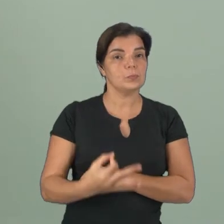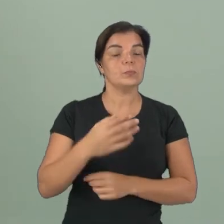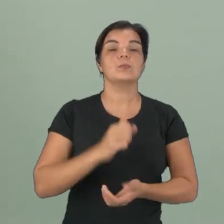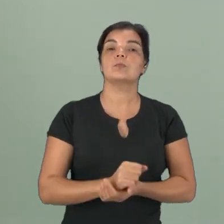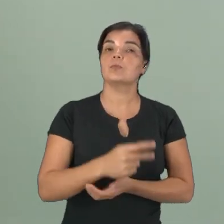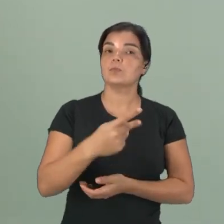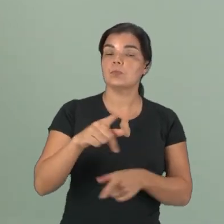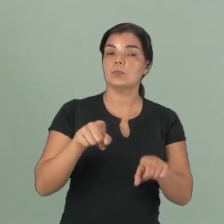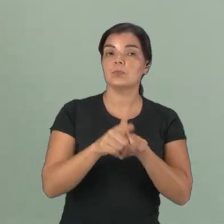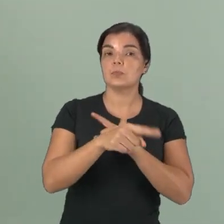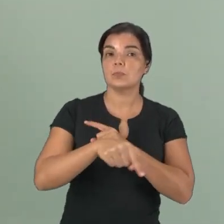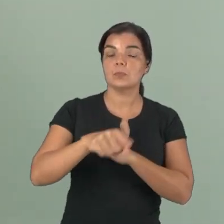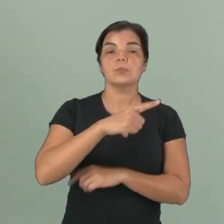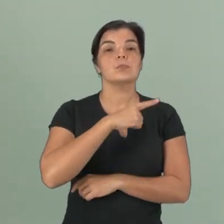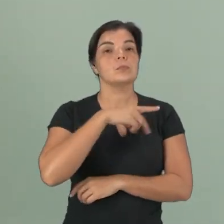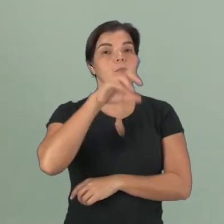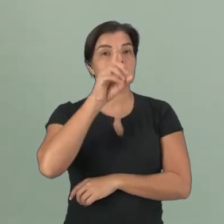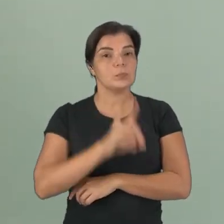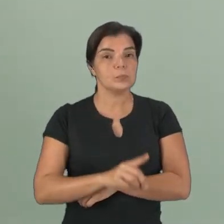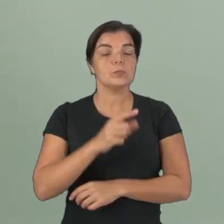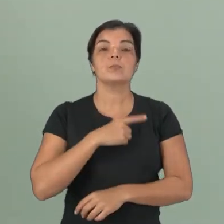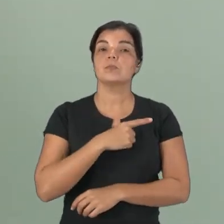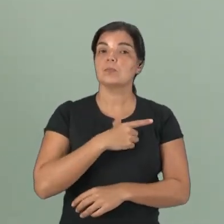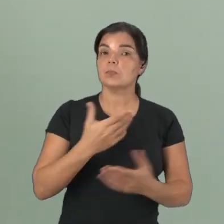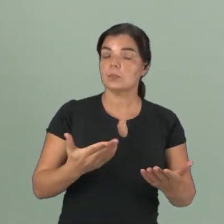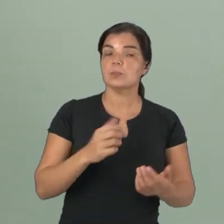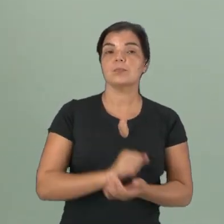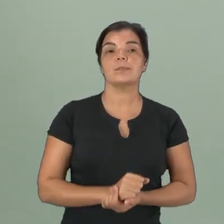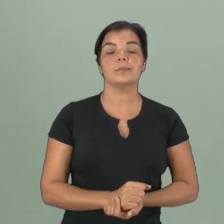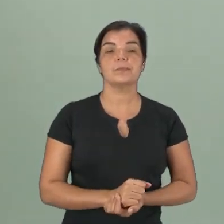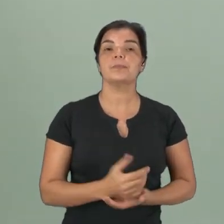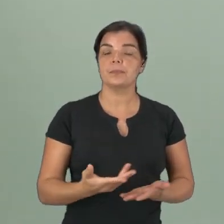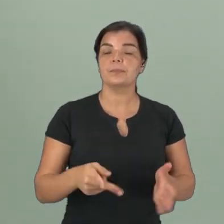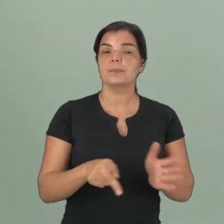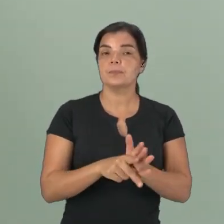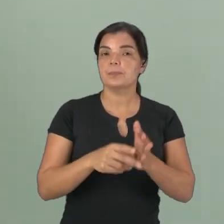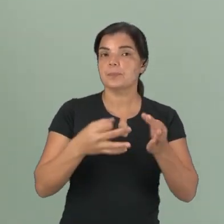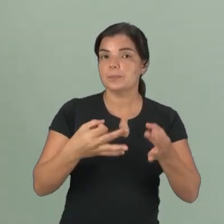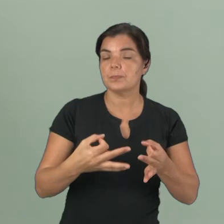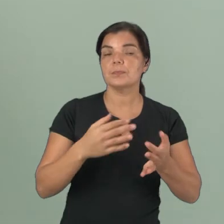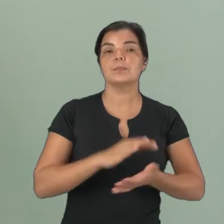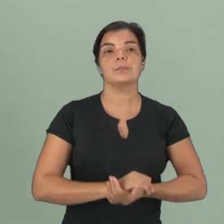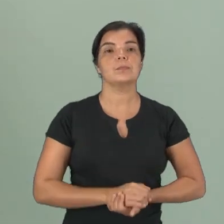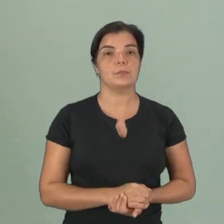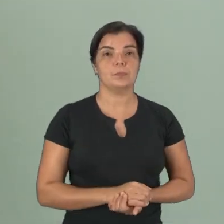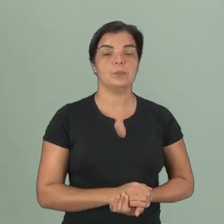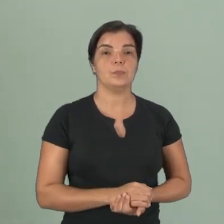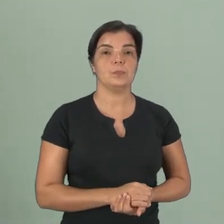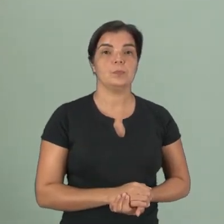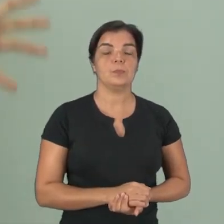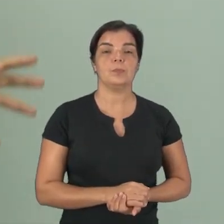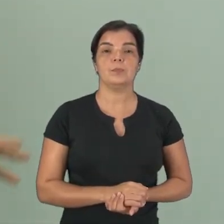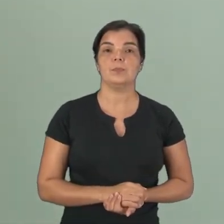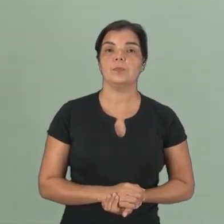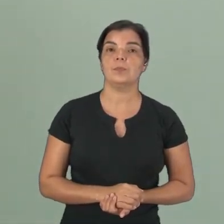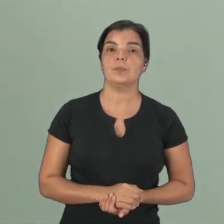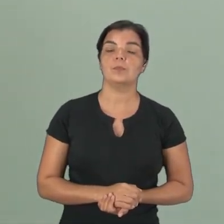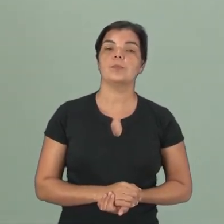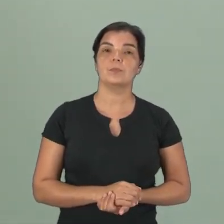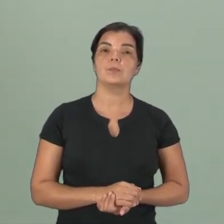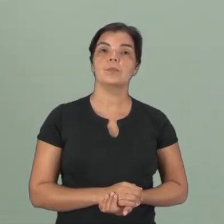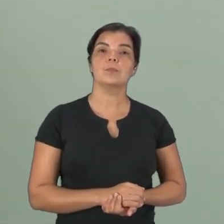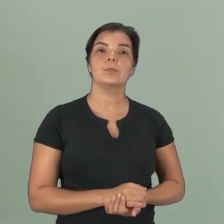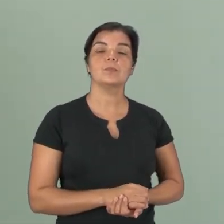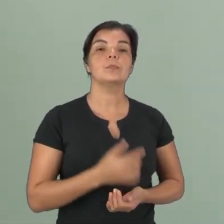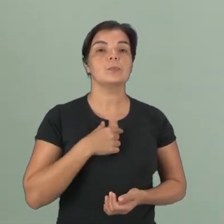suas, e você tem esse direito de possuir e de ter propriedade, certo? De ter aquilo que esteja dentro da